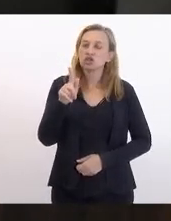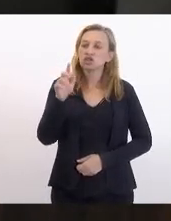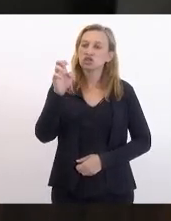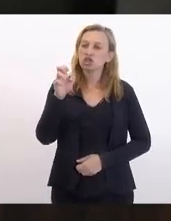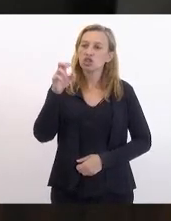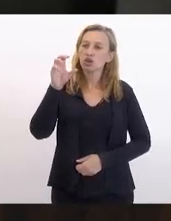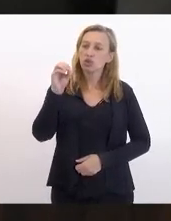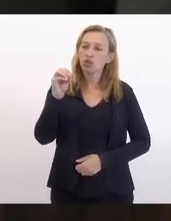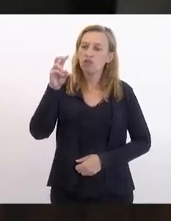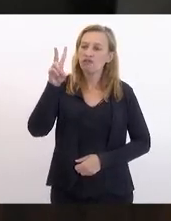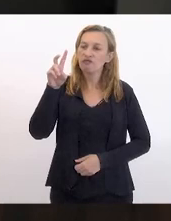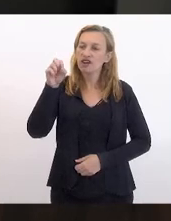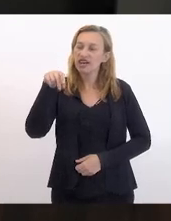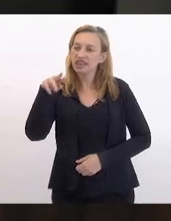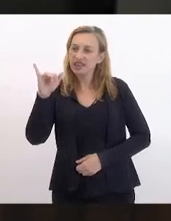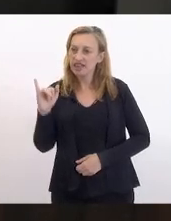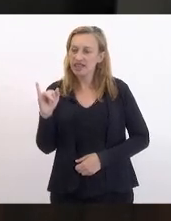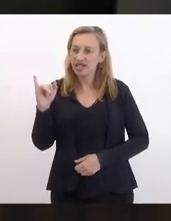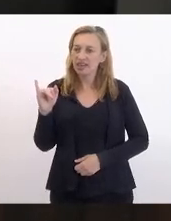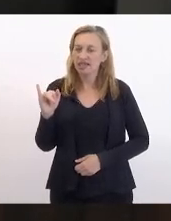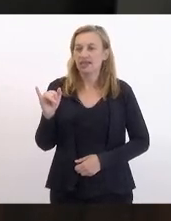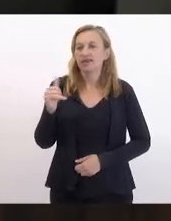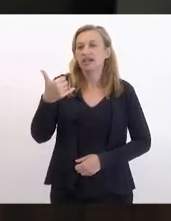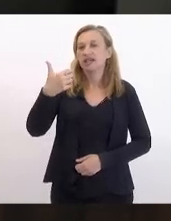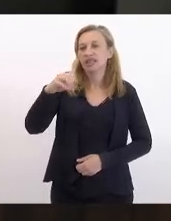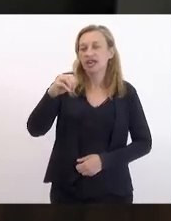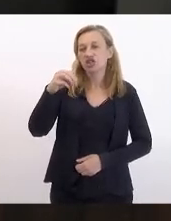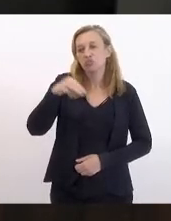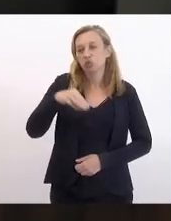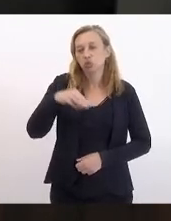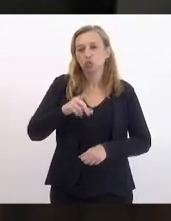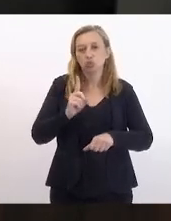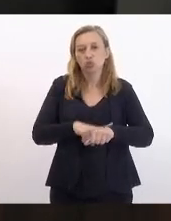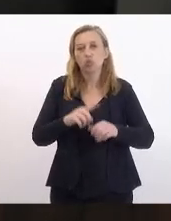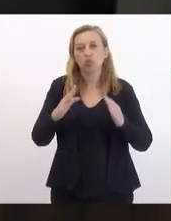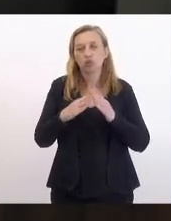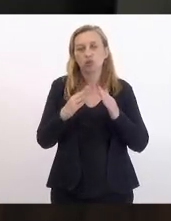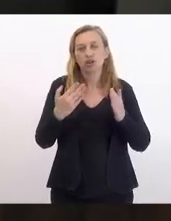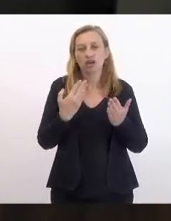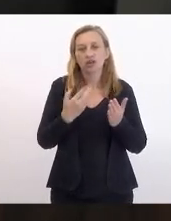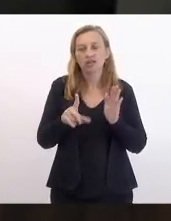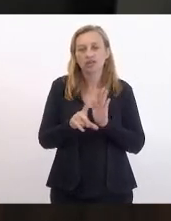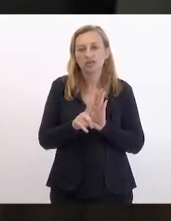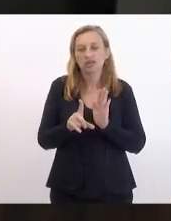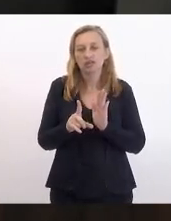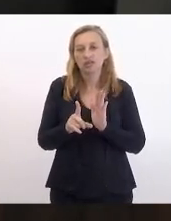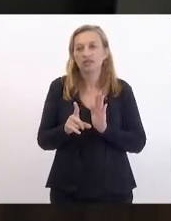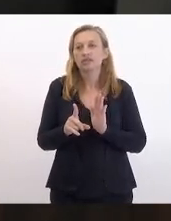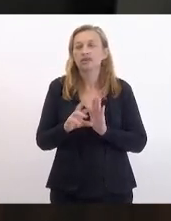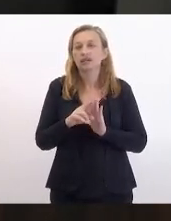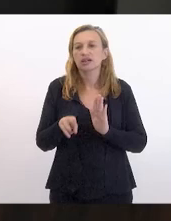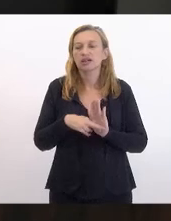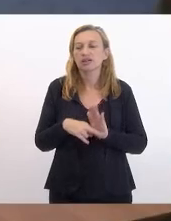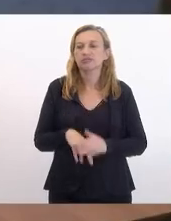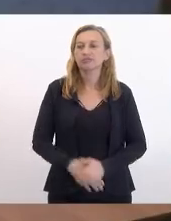vossa excelência' tem 10 minutos de acordo com o regimento interno